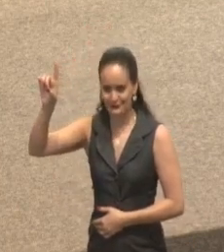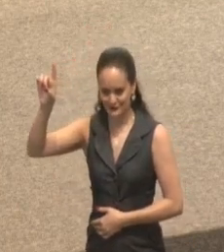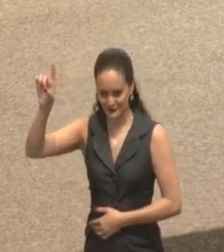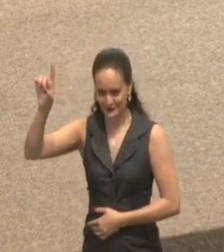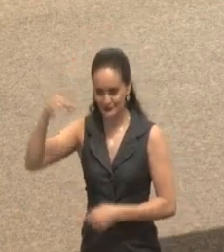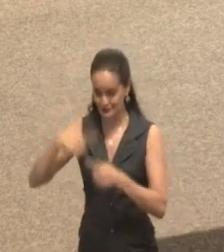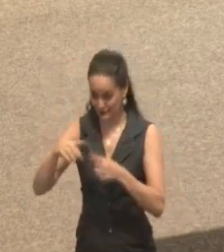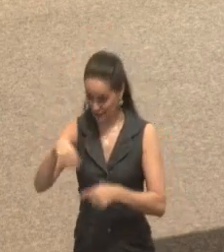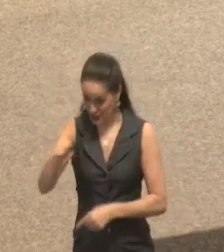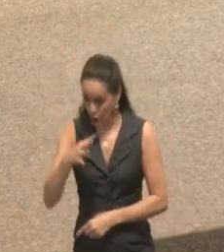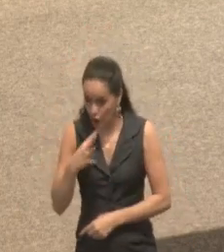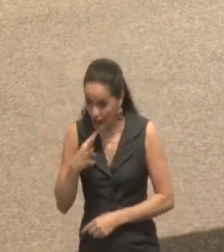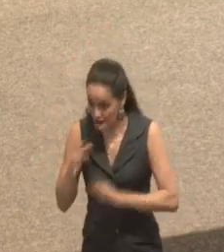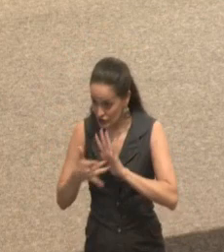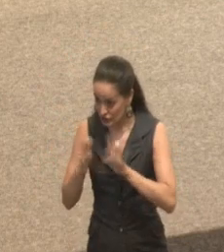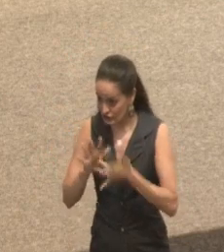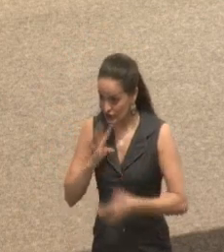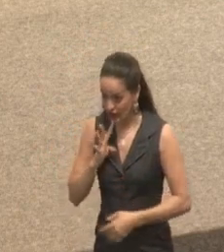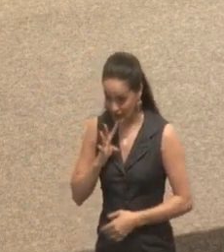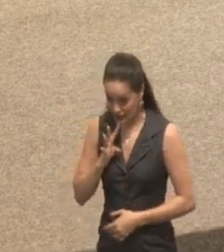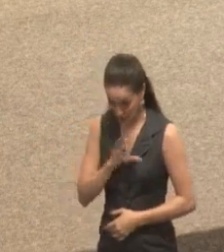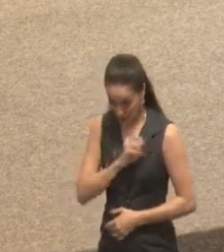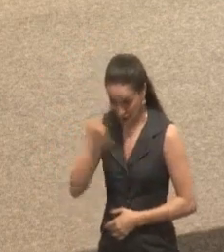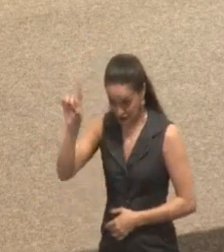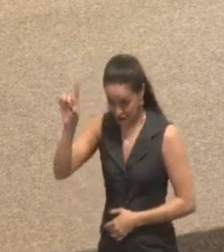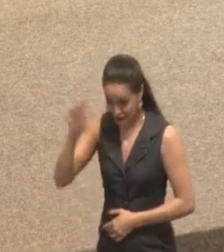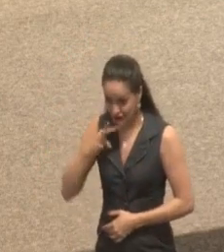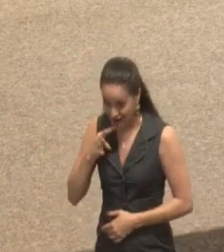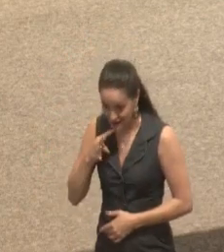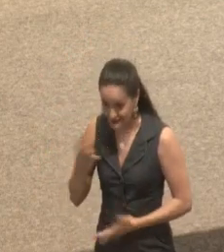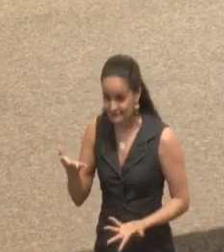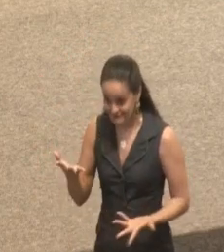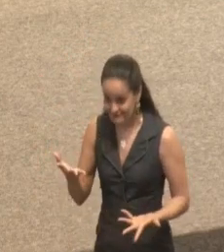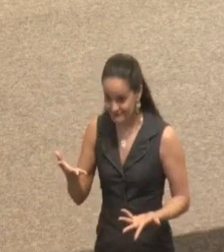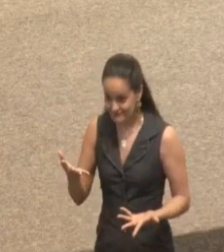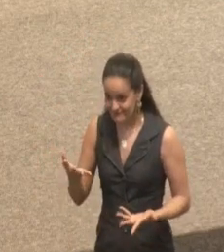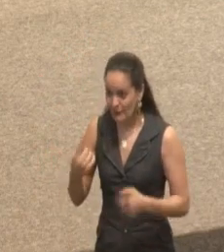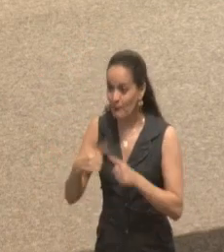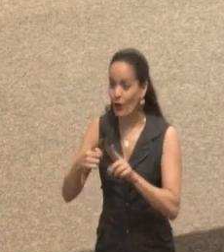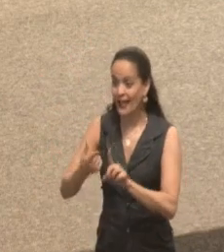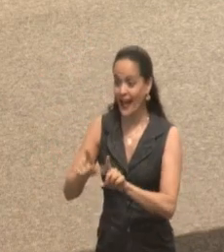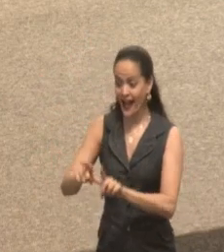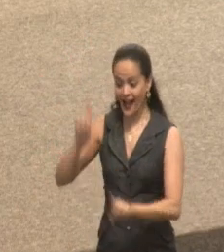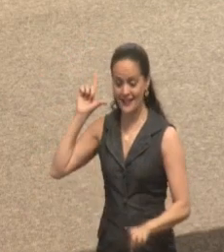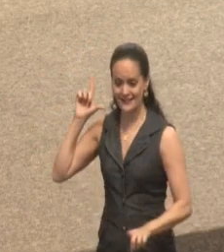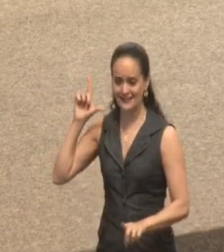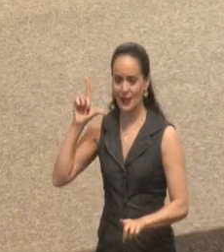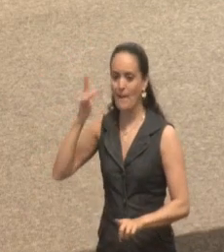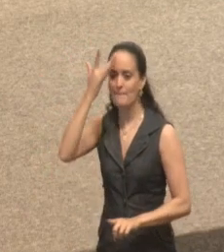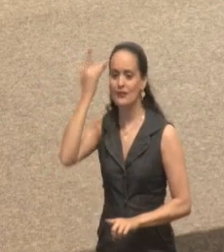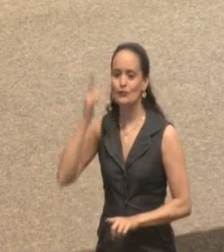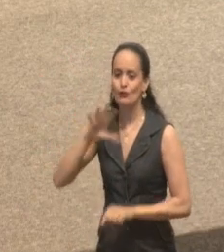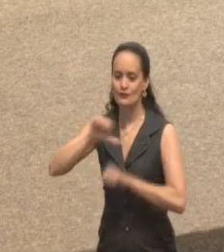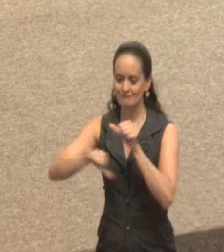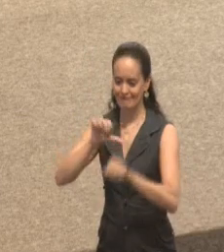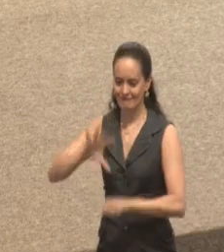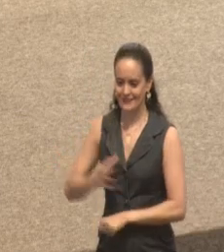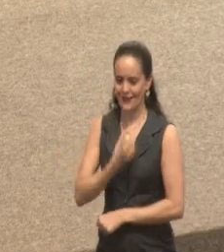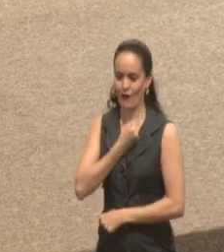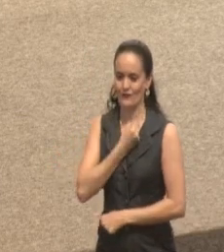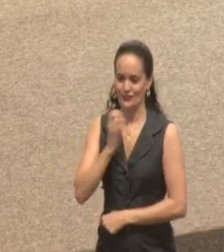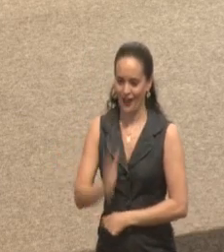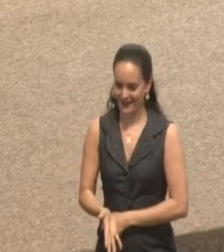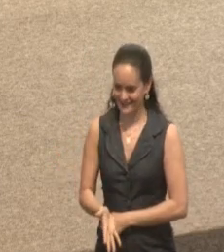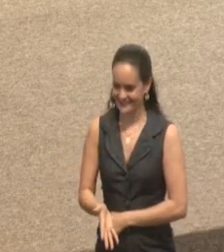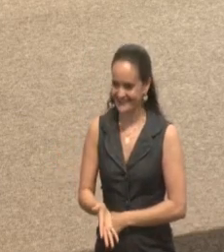por que você conhece Cristo Jesus, conhece o amor de Deus? Porque pessoas se multiplicaram antes de você. E a nossa geração tem a